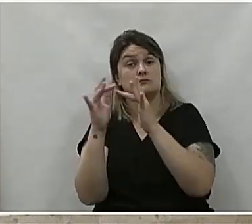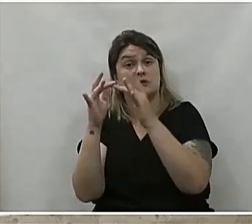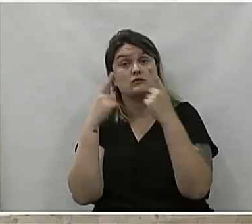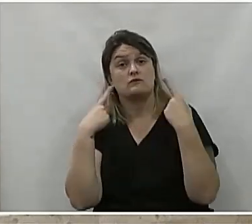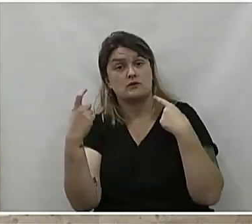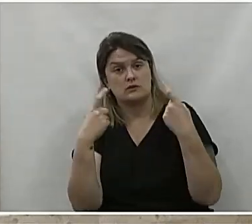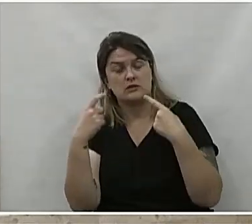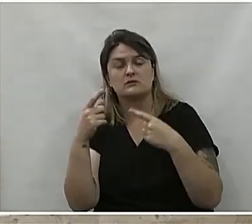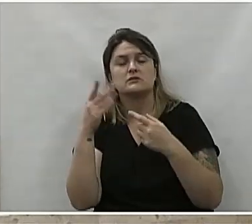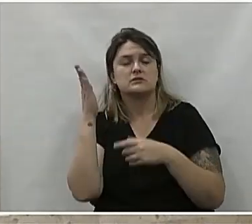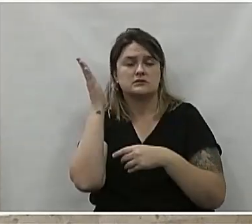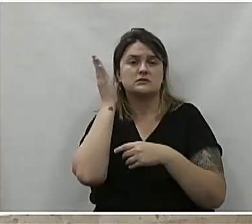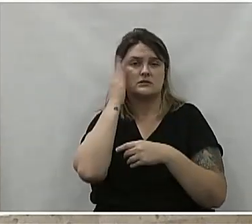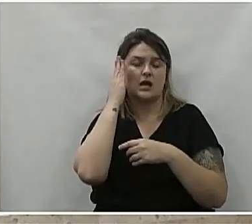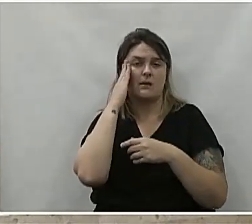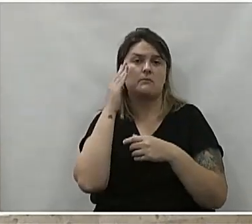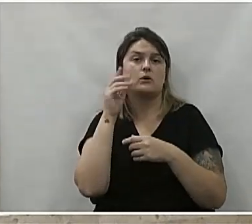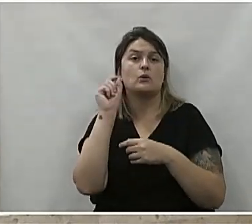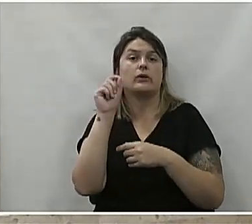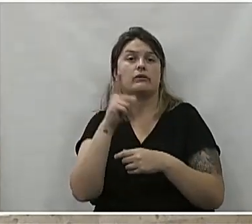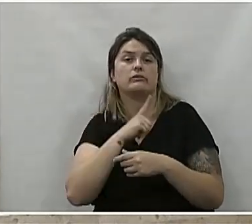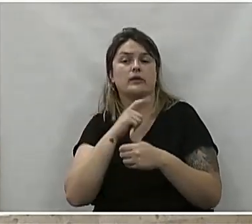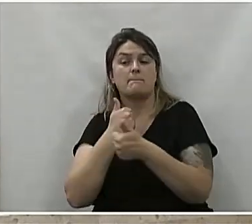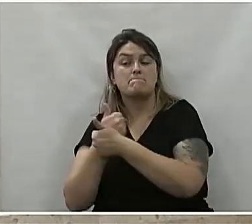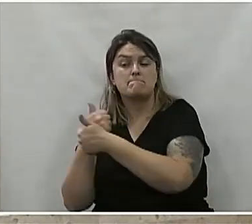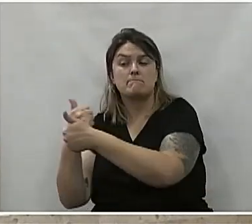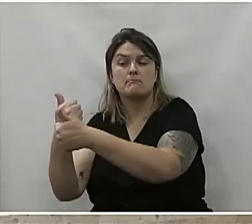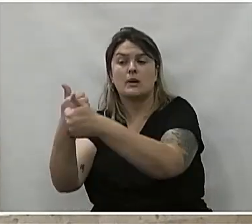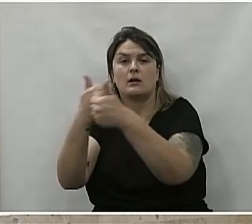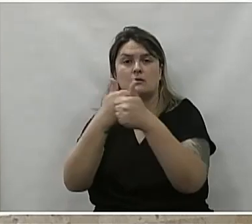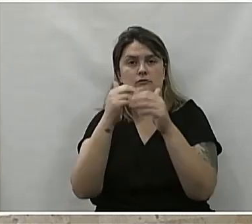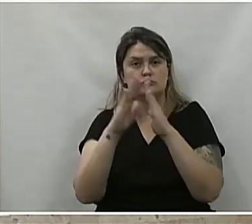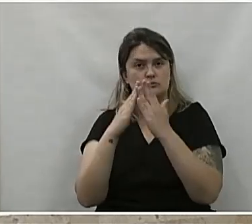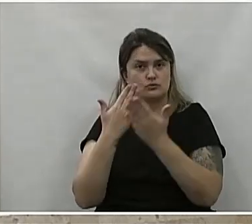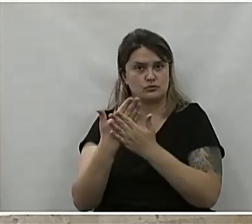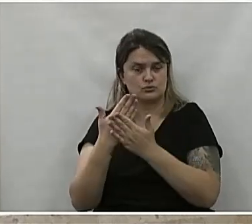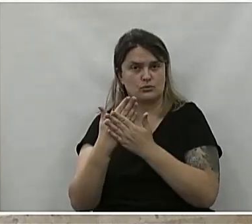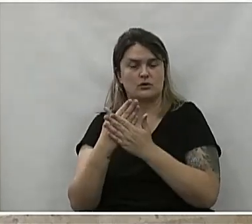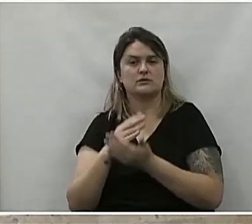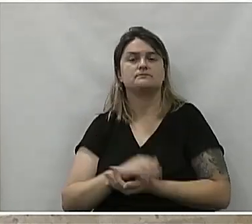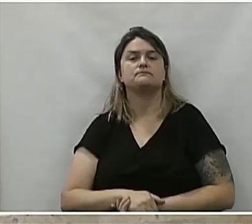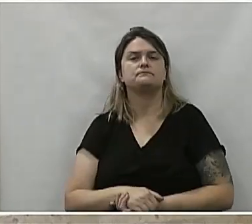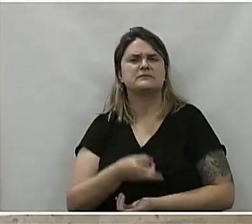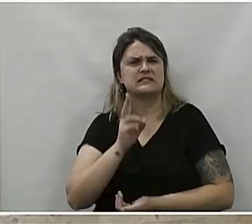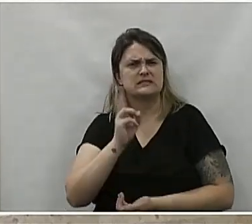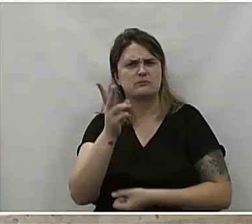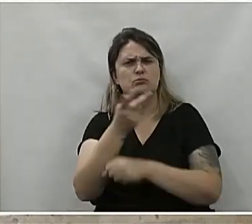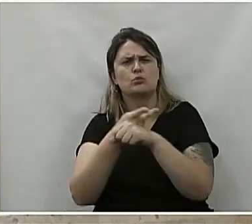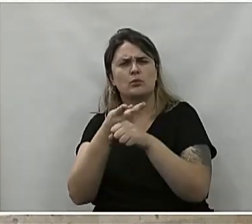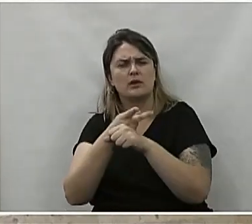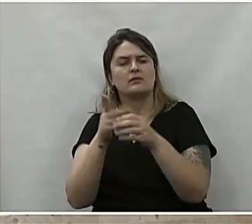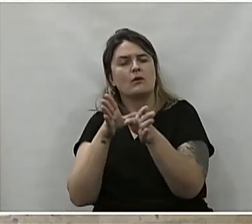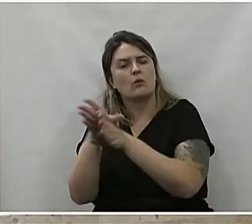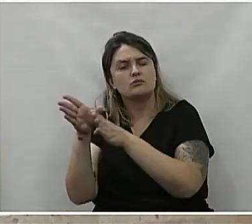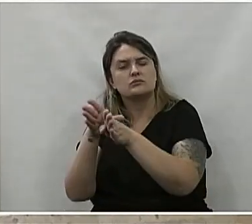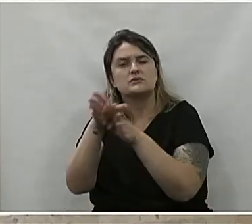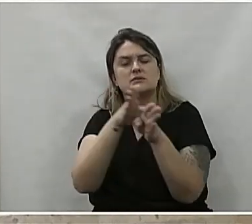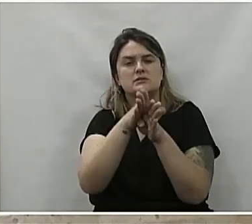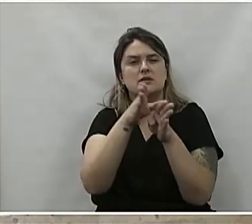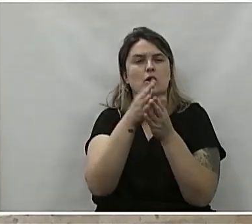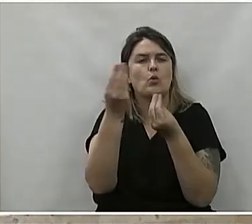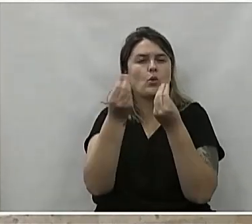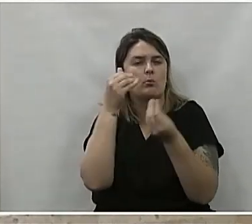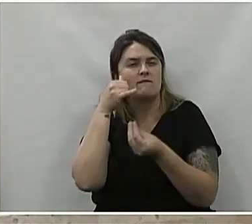Sabe Que gira Ao redor Das nossas Escolas Sempre procurando Prevenir E orientar